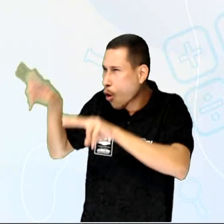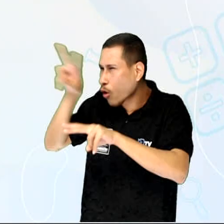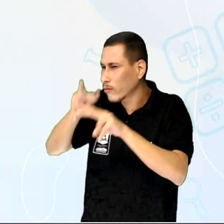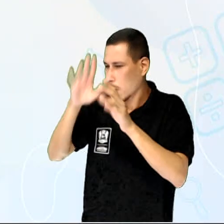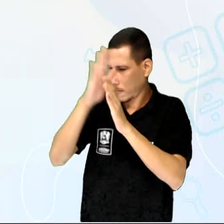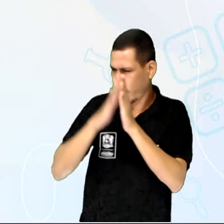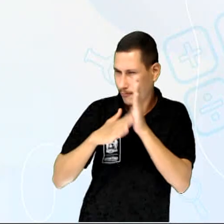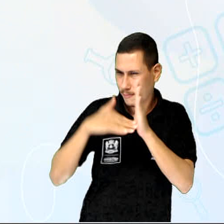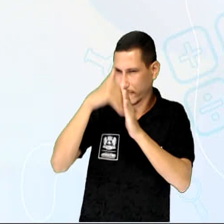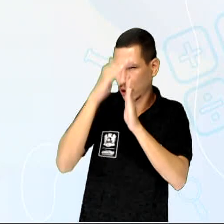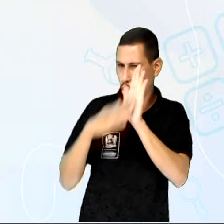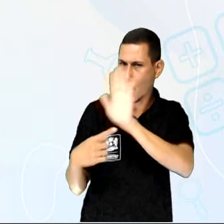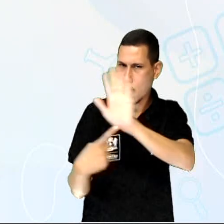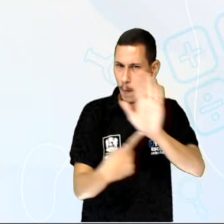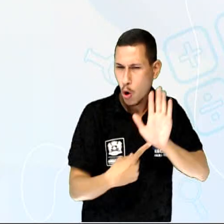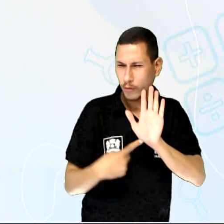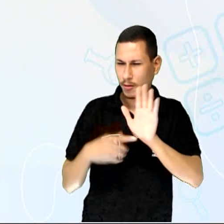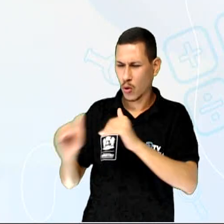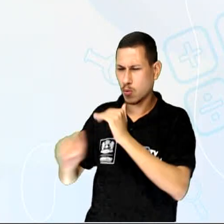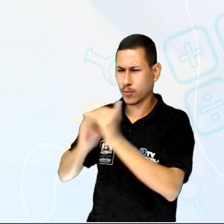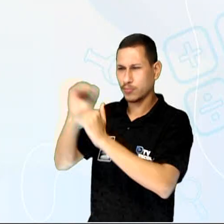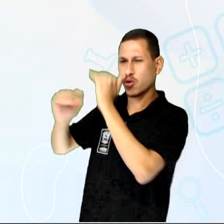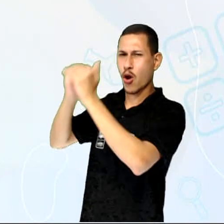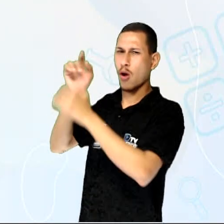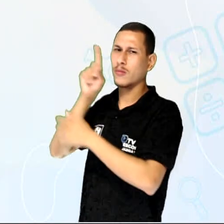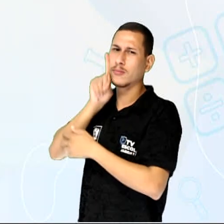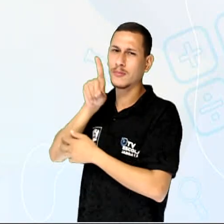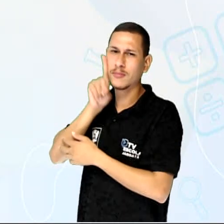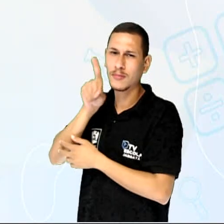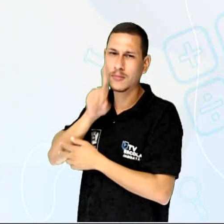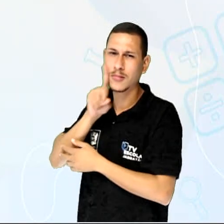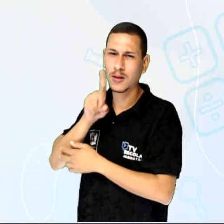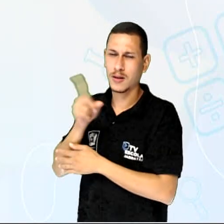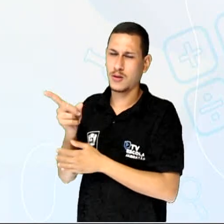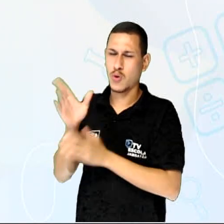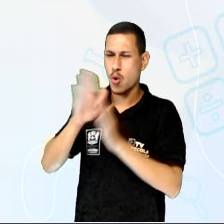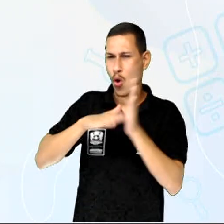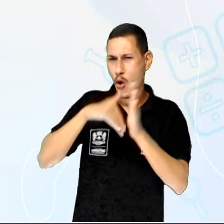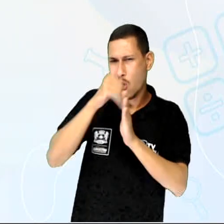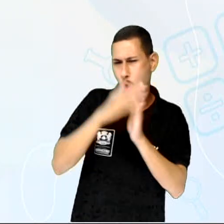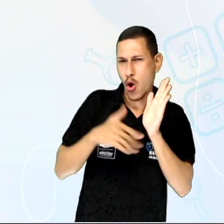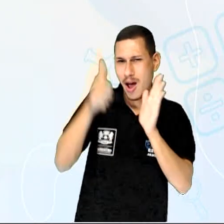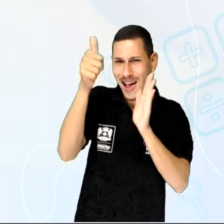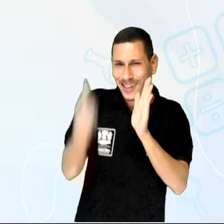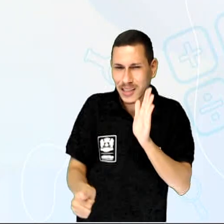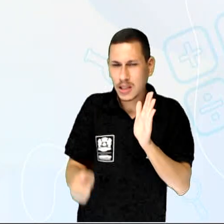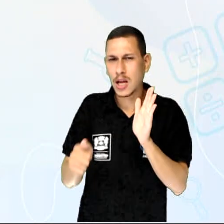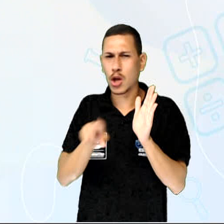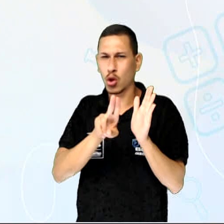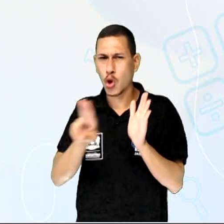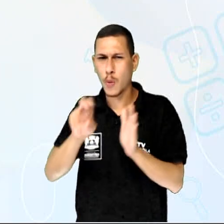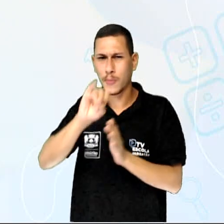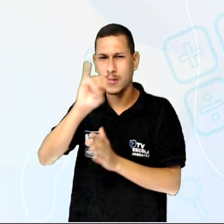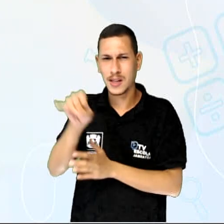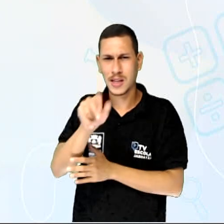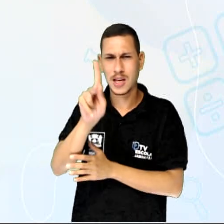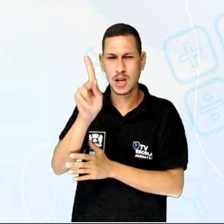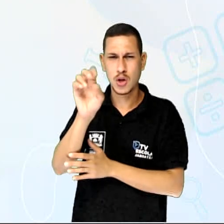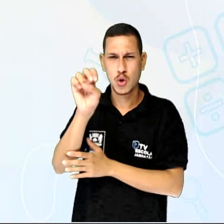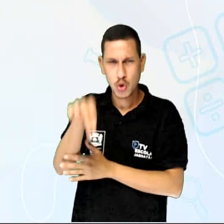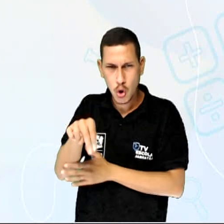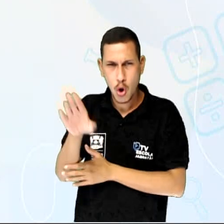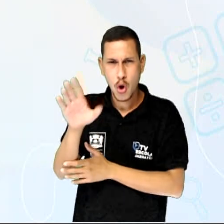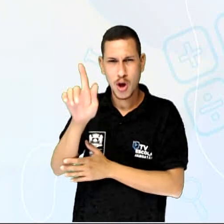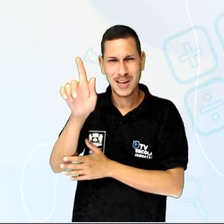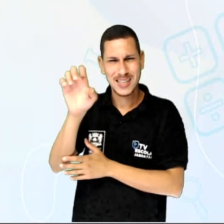que relata o progresso americano, que foi uma obra do artista John Guest, de 1872.